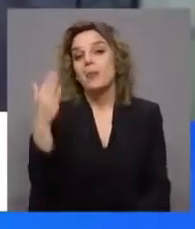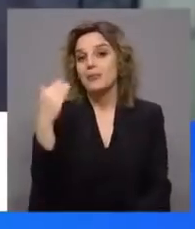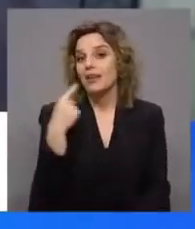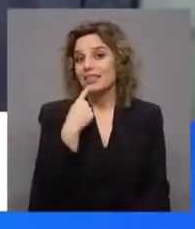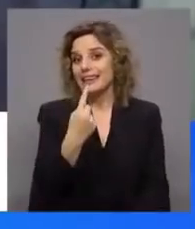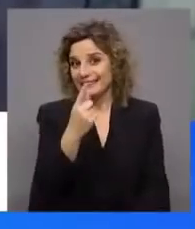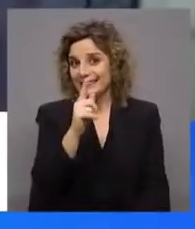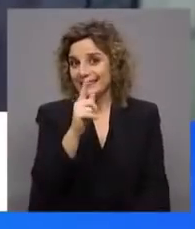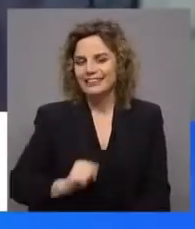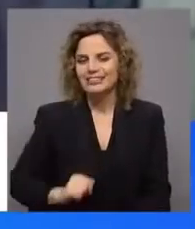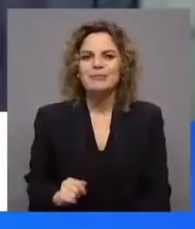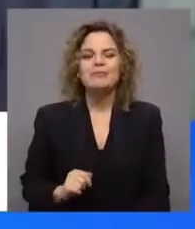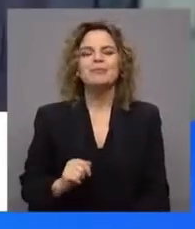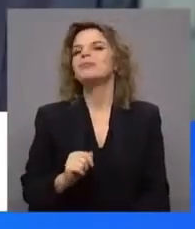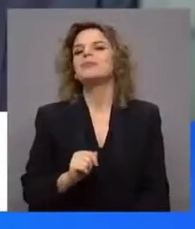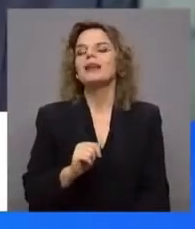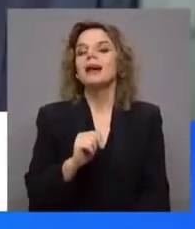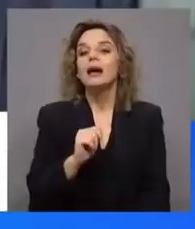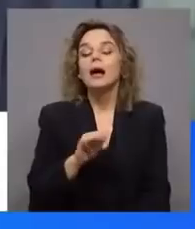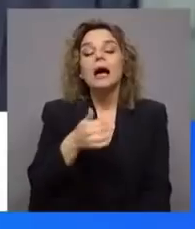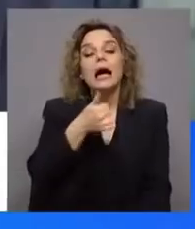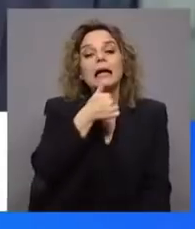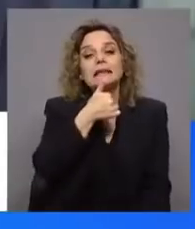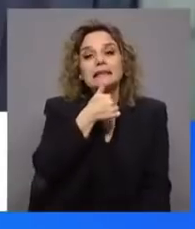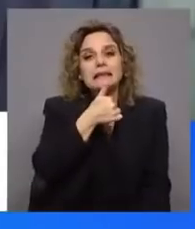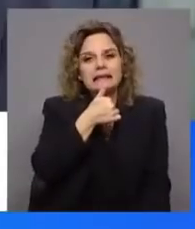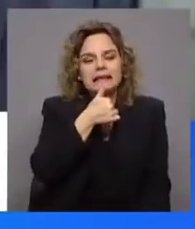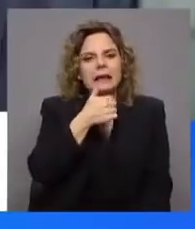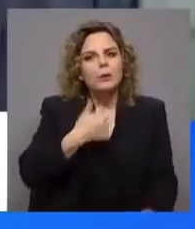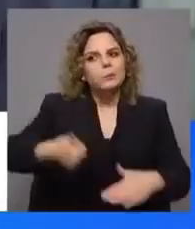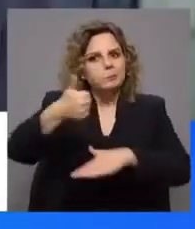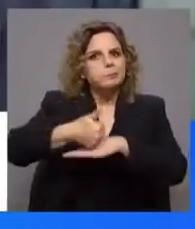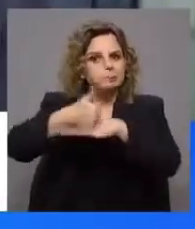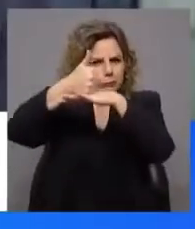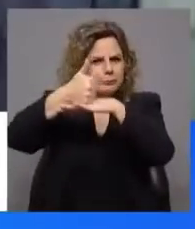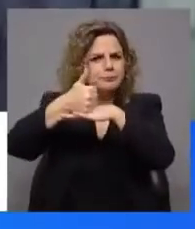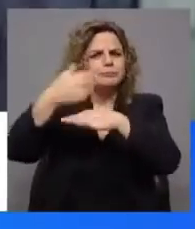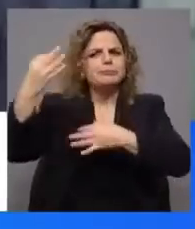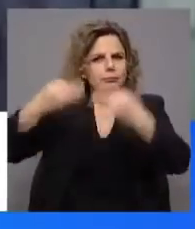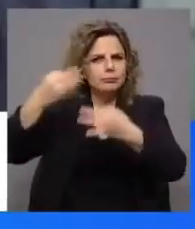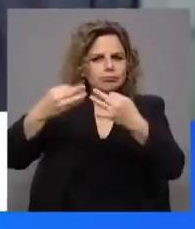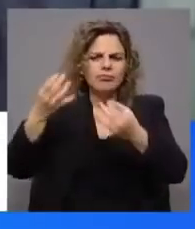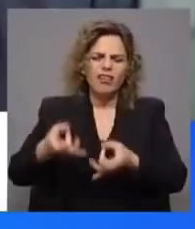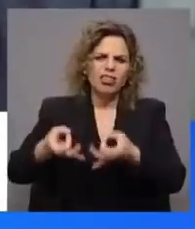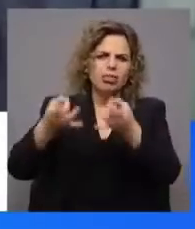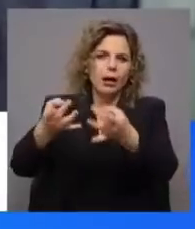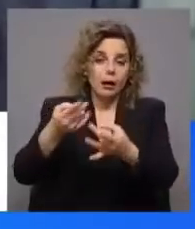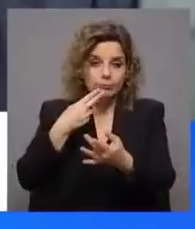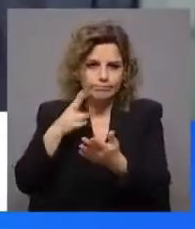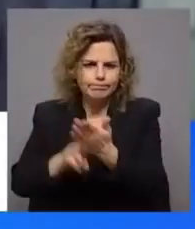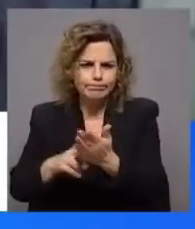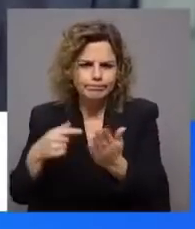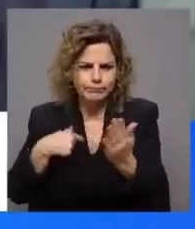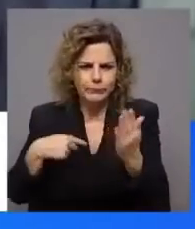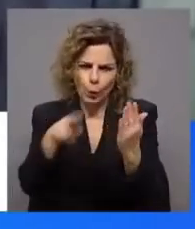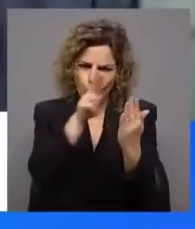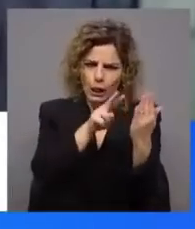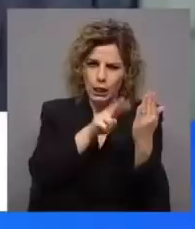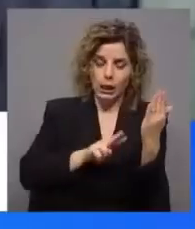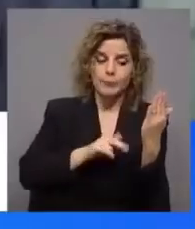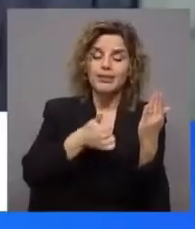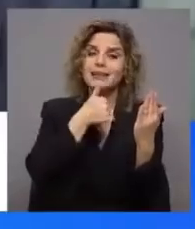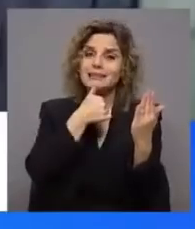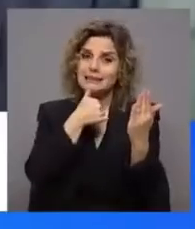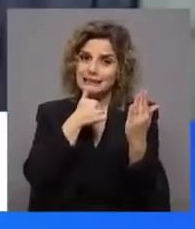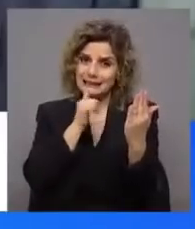que as decisões do Supremo Tribunal Federal o absolveram. Na verdade, eu estive a lê-las e essas